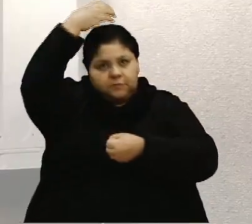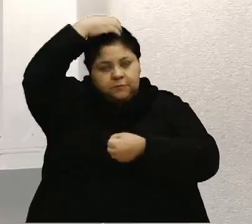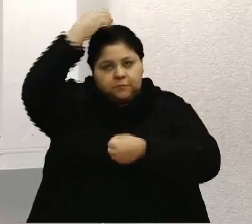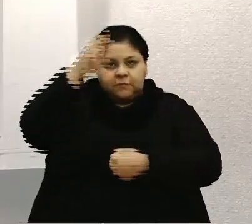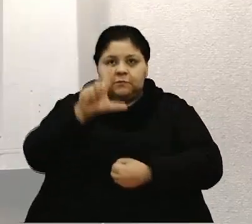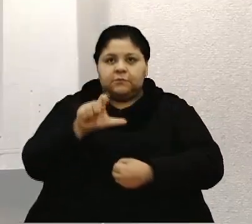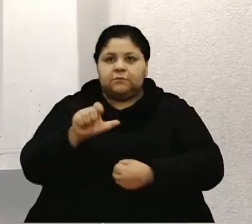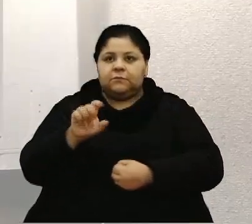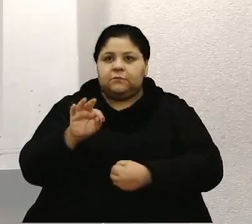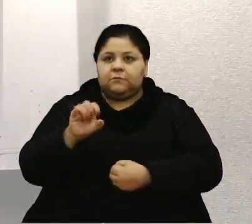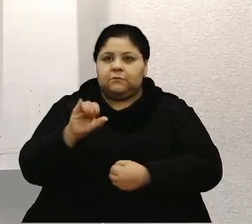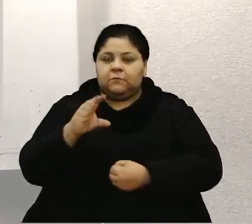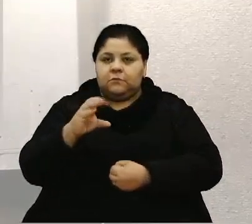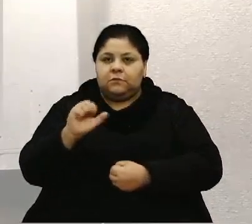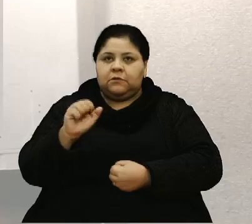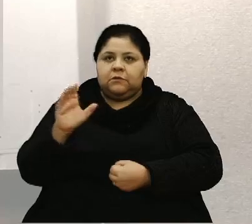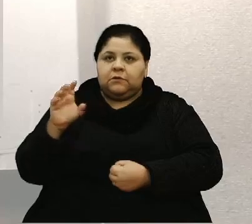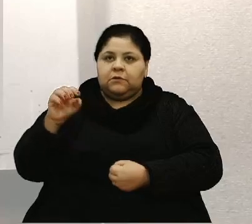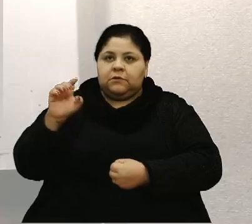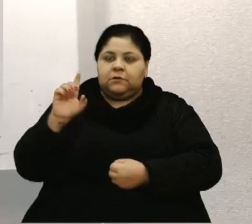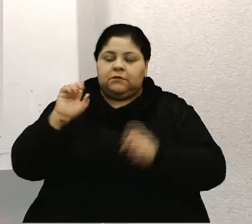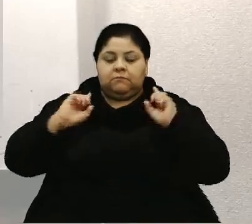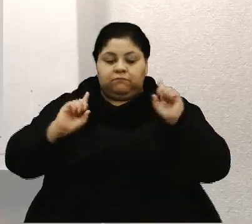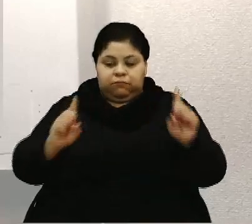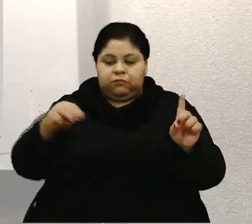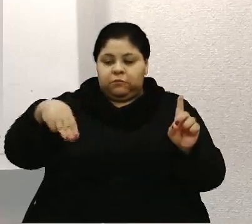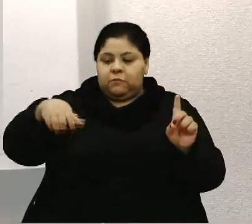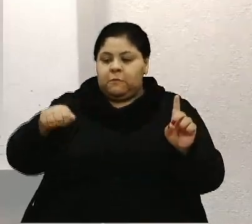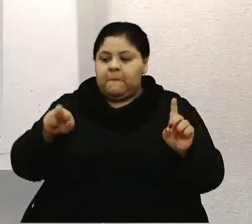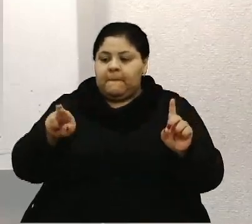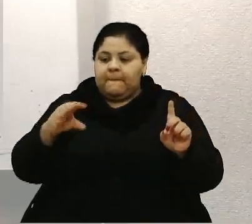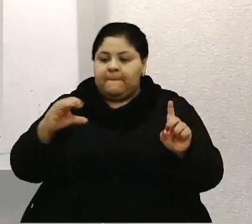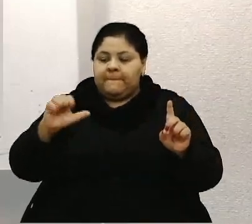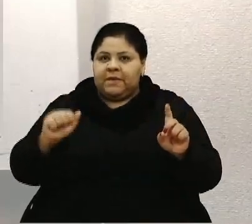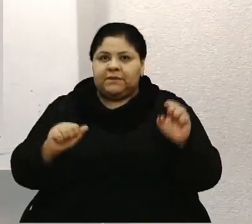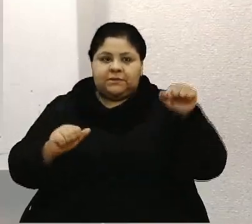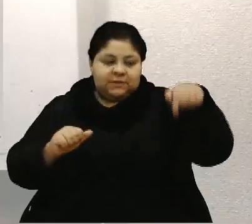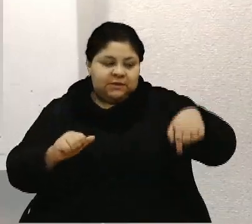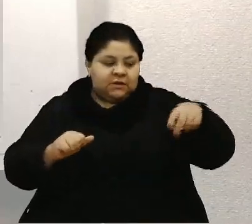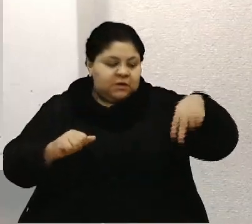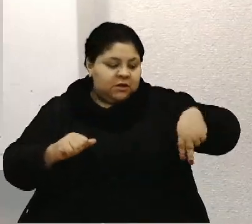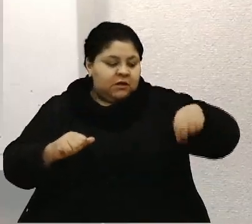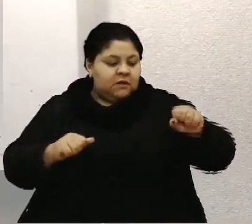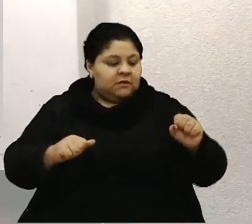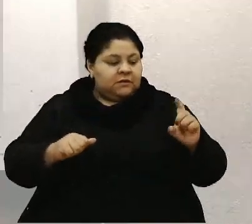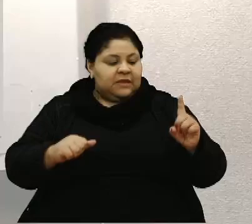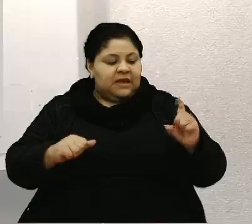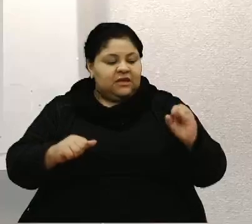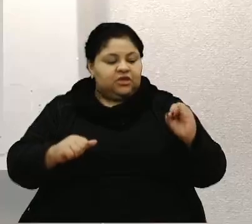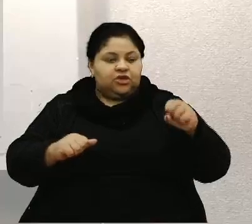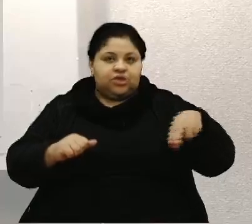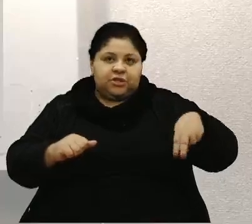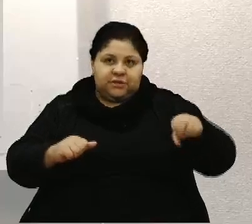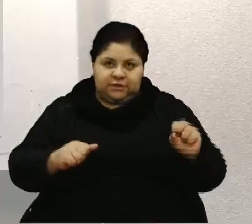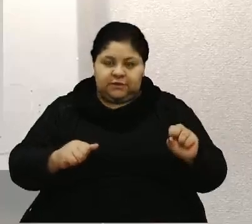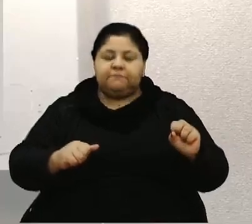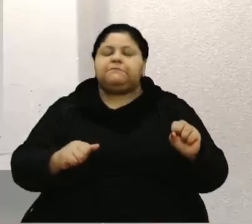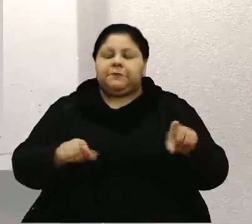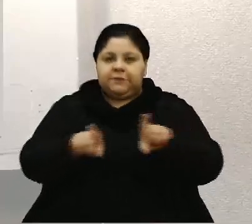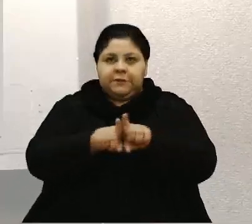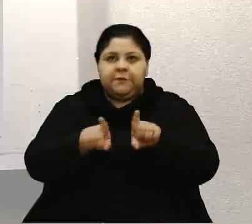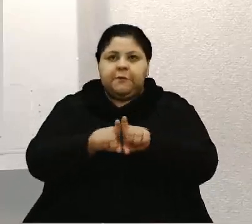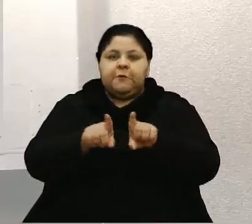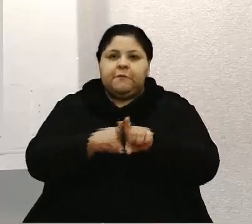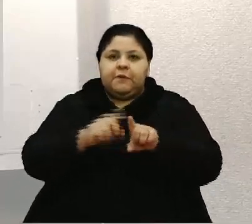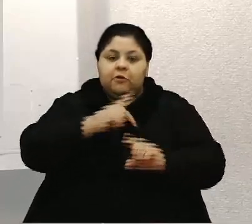Princesa Márcia, a Princesa Nadine, sejam muito bem-vindas aqui sempre. O Ari, presidente da festa, que estamos logo aí para